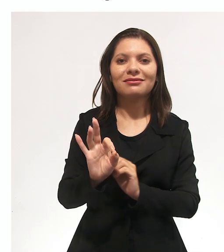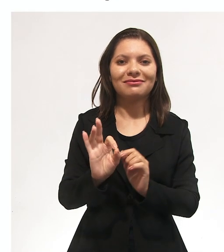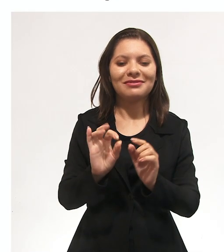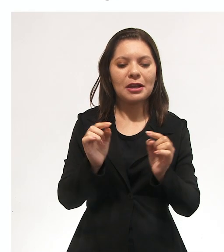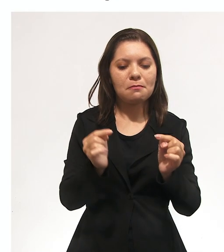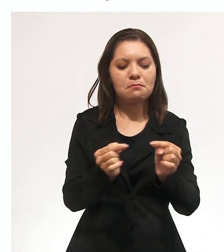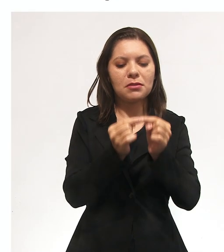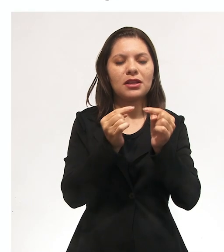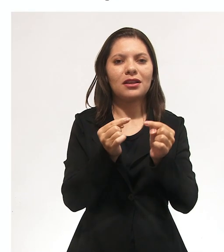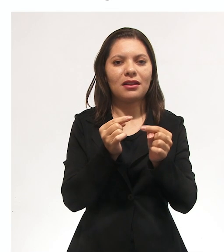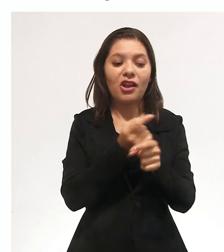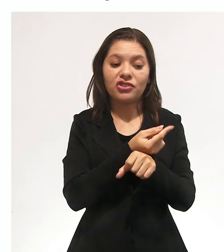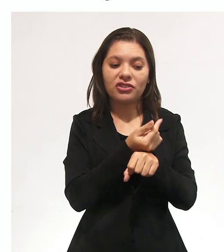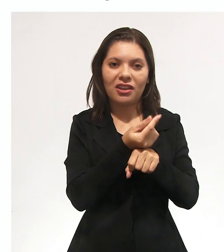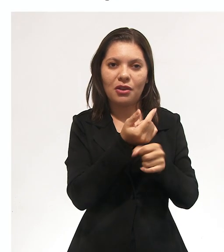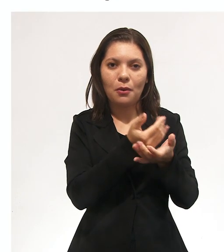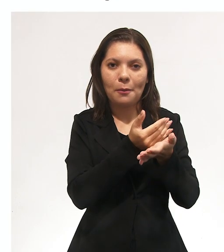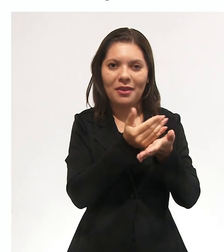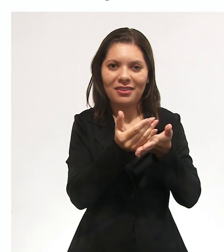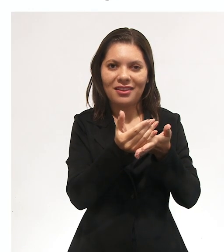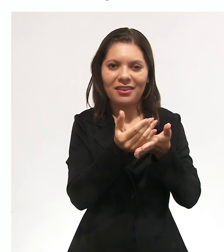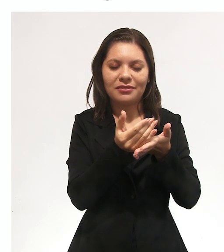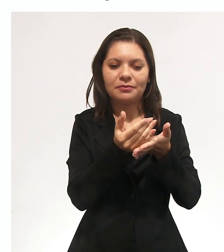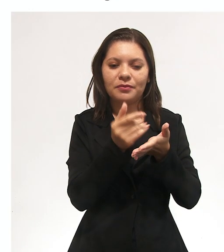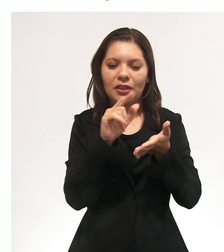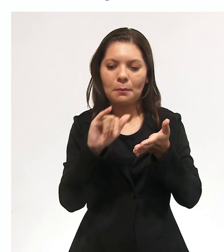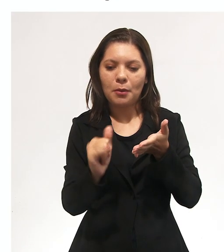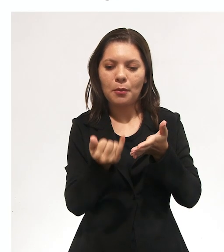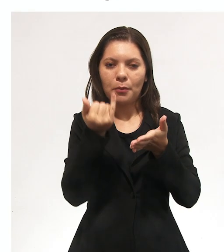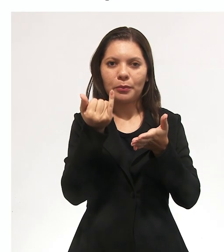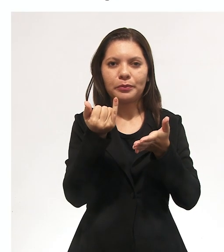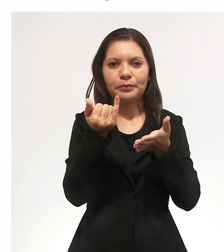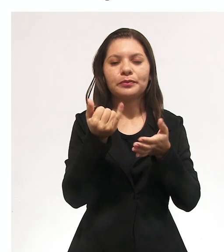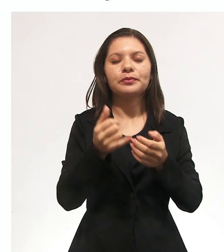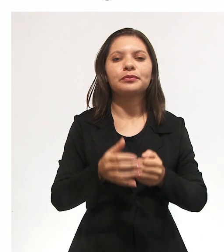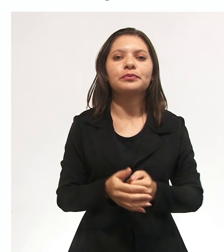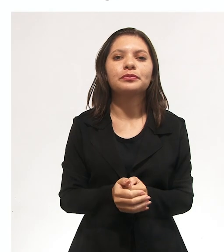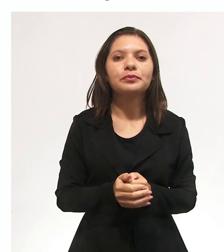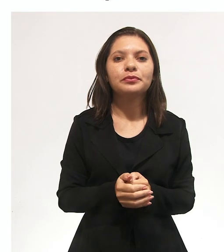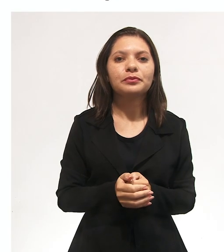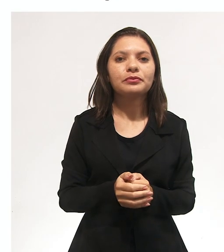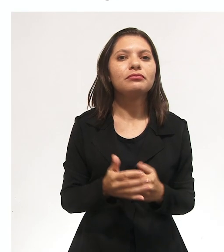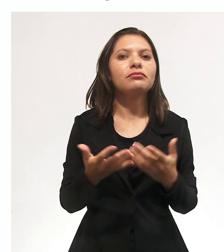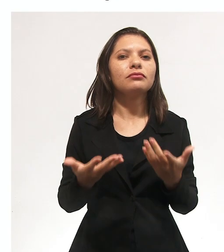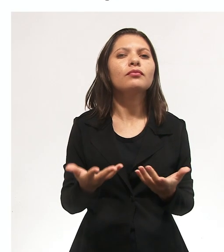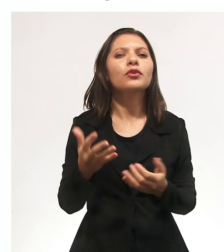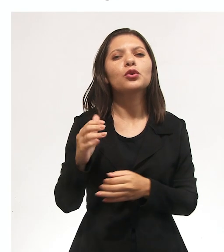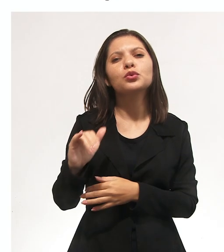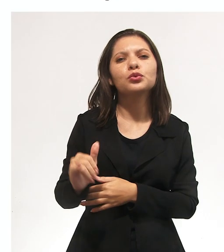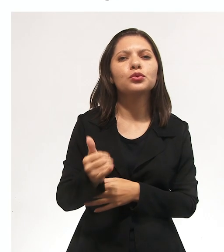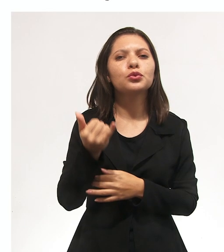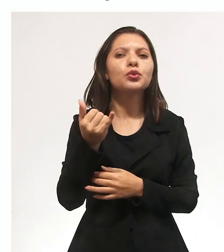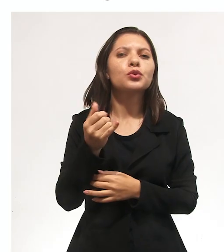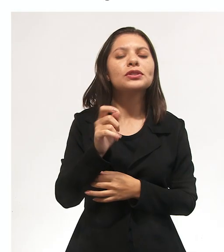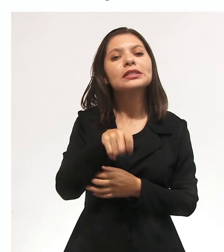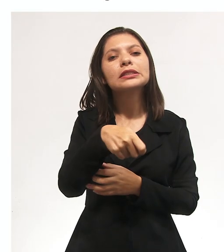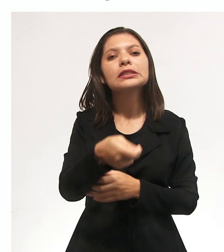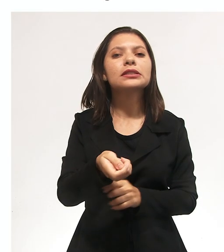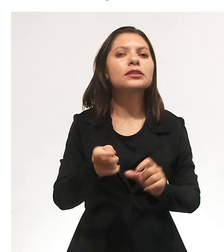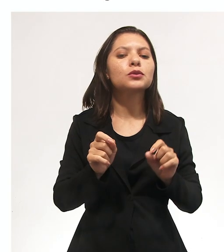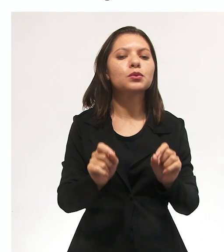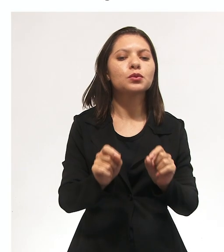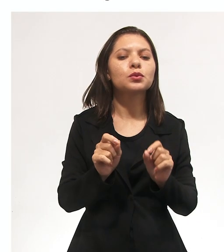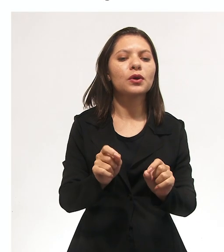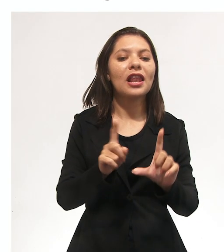o capital a cada período. Essa taxa de juros a gente vai representar